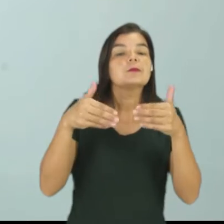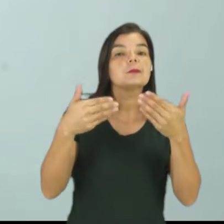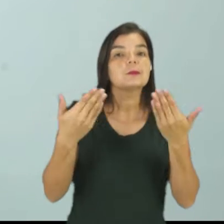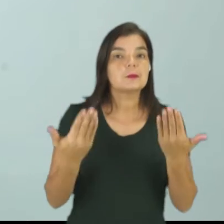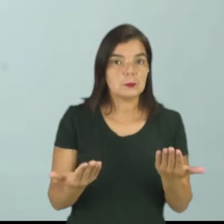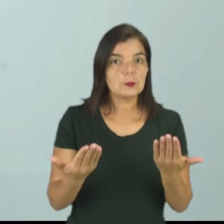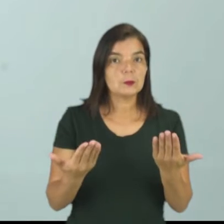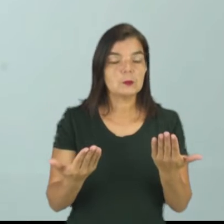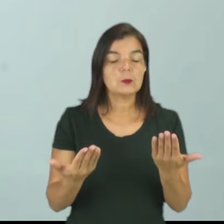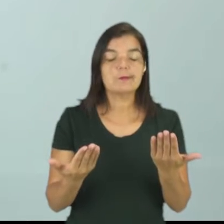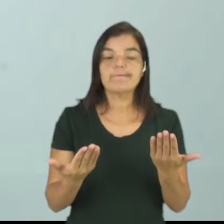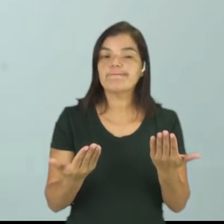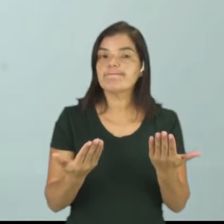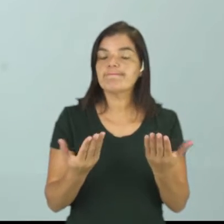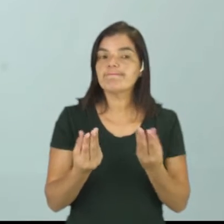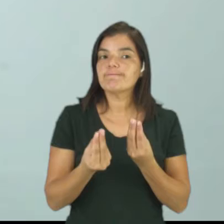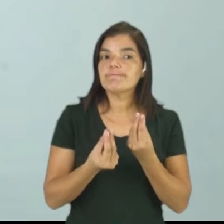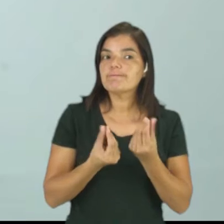suas